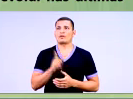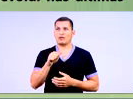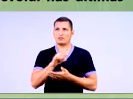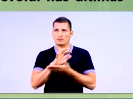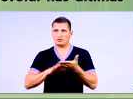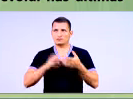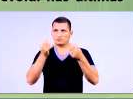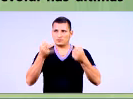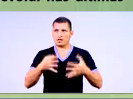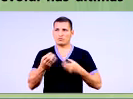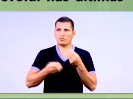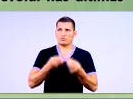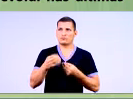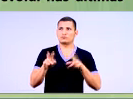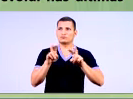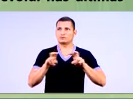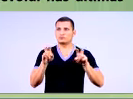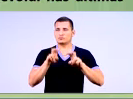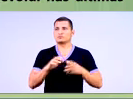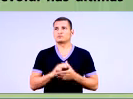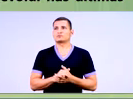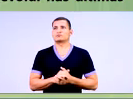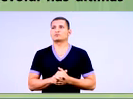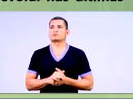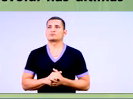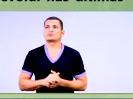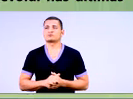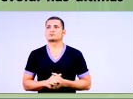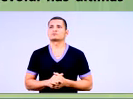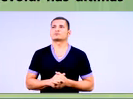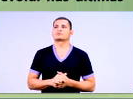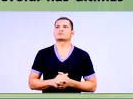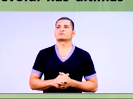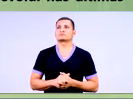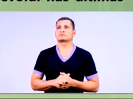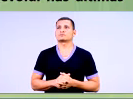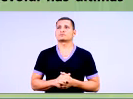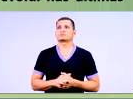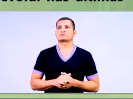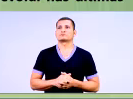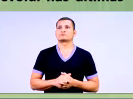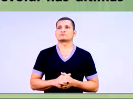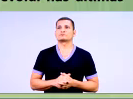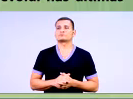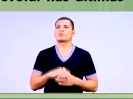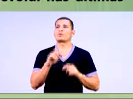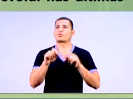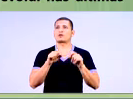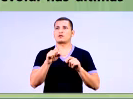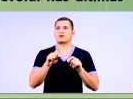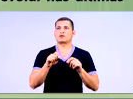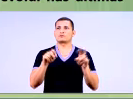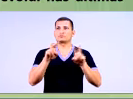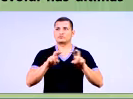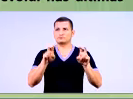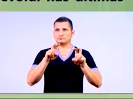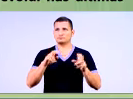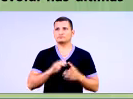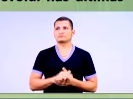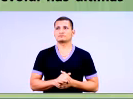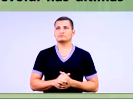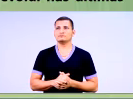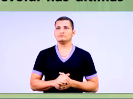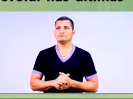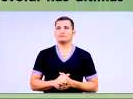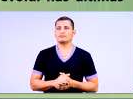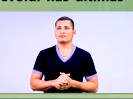computadores foram formados, datas, não. What is a computer, o que é um computador? Hardware